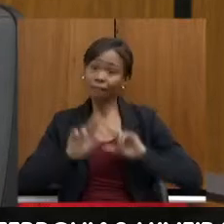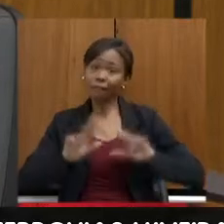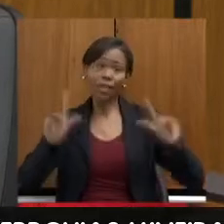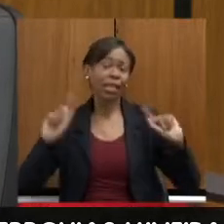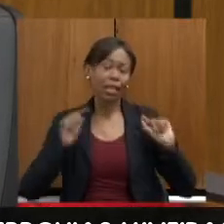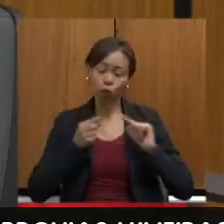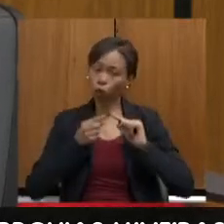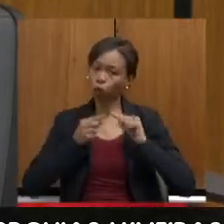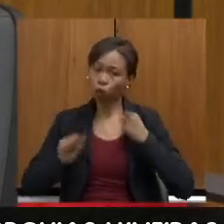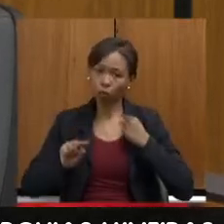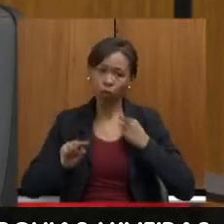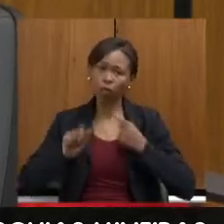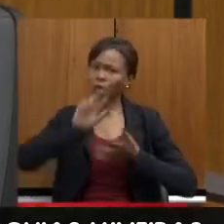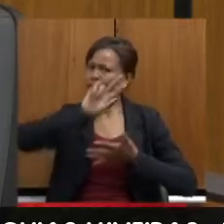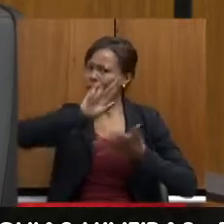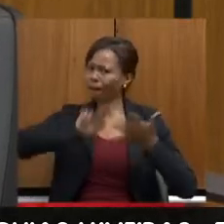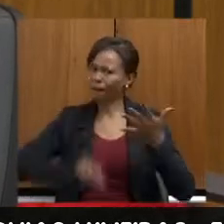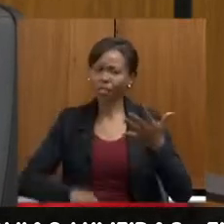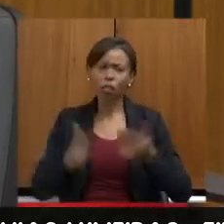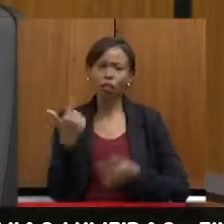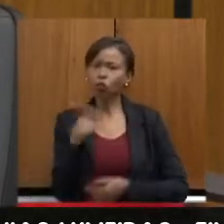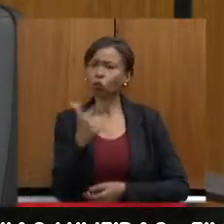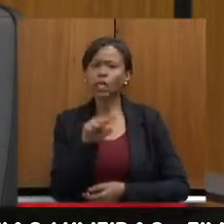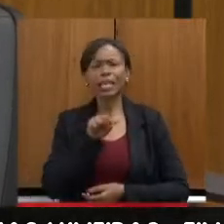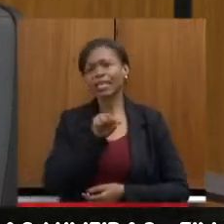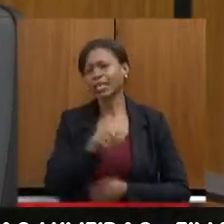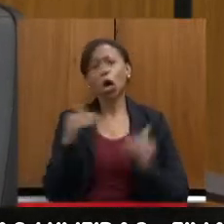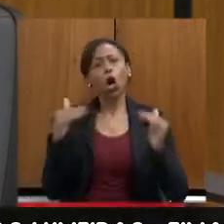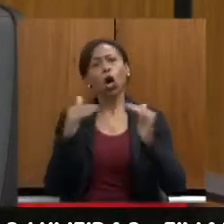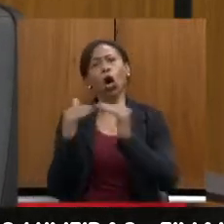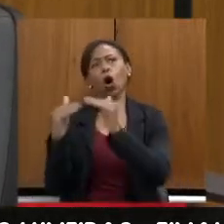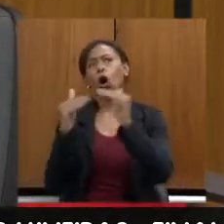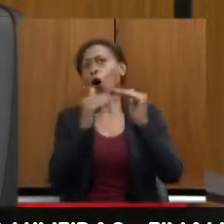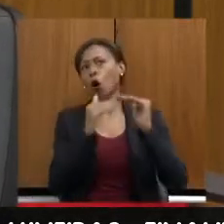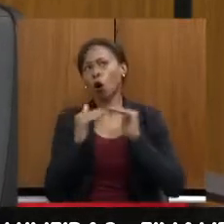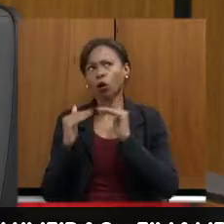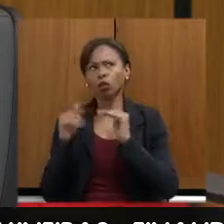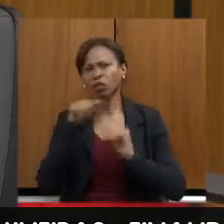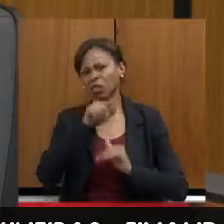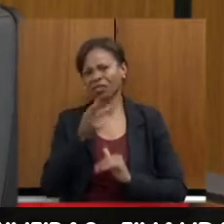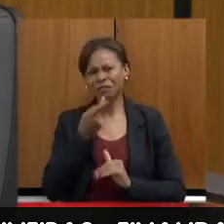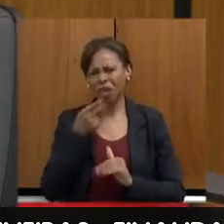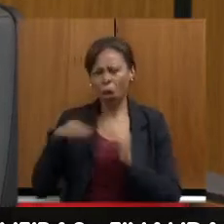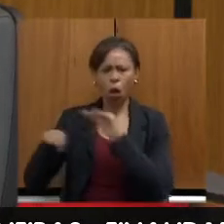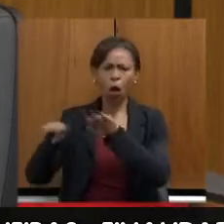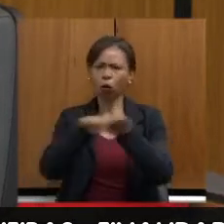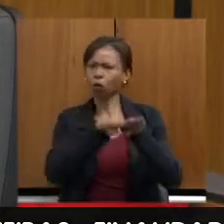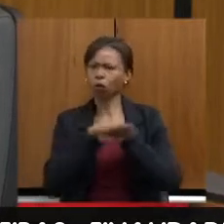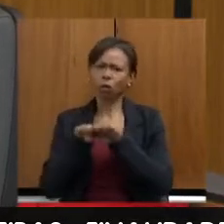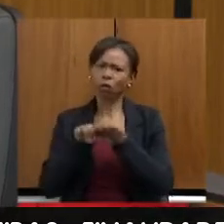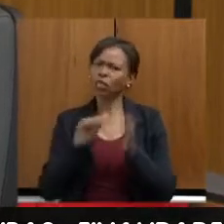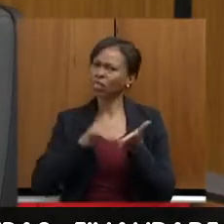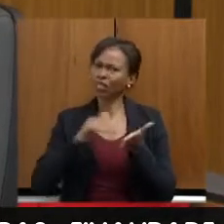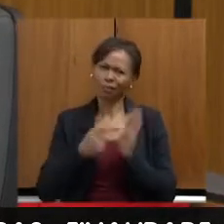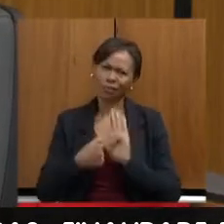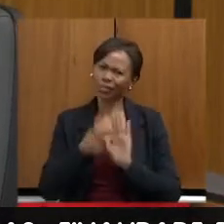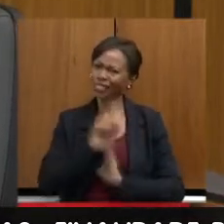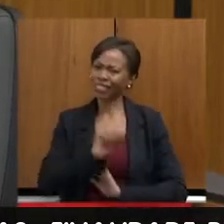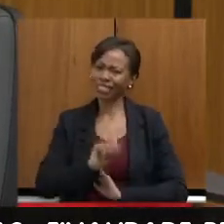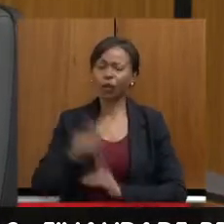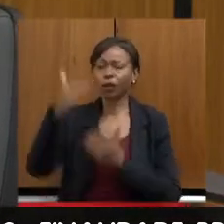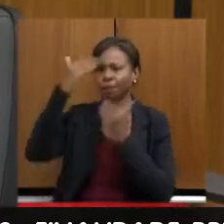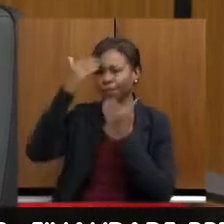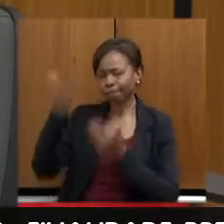múltiplas e não tem essa unidade nem esse consenso que foi trazido aqui na apresentação da secretária obrigada a